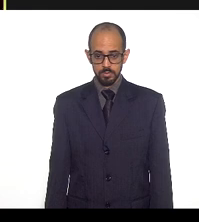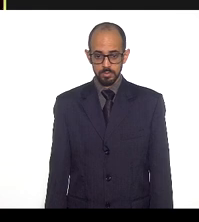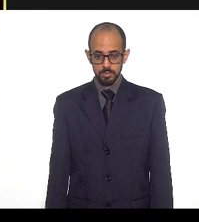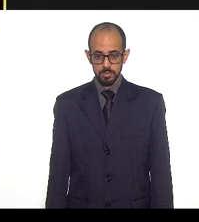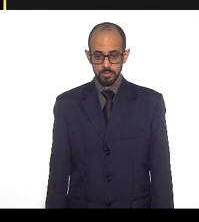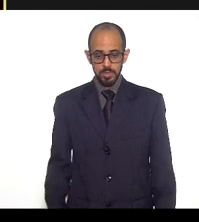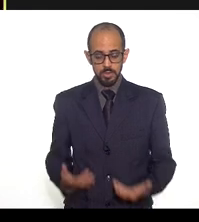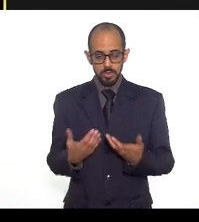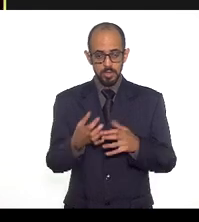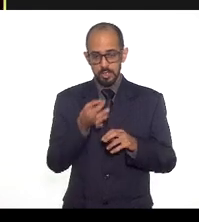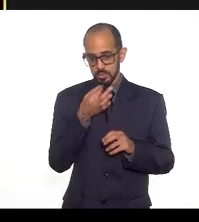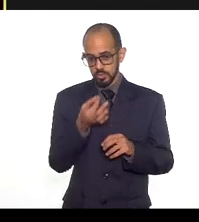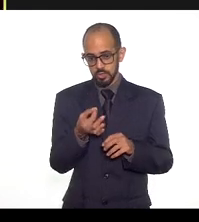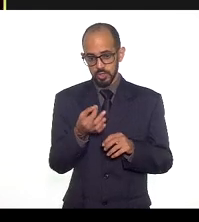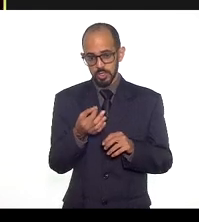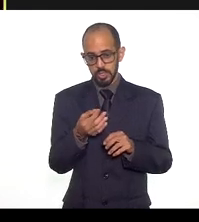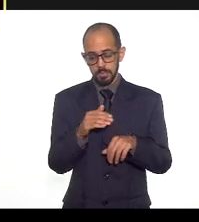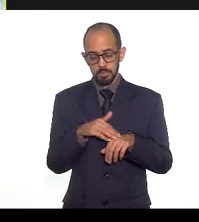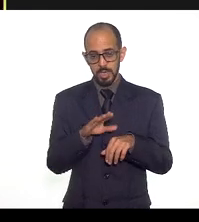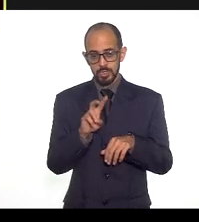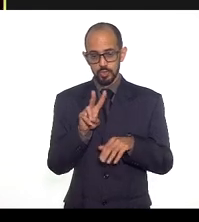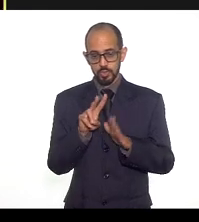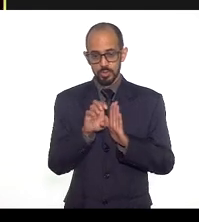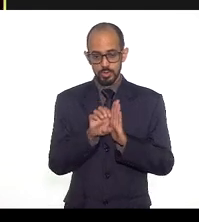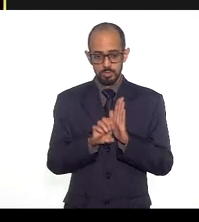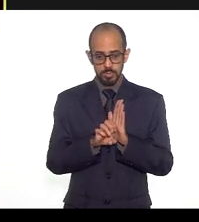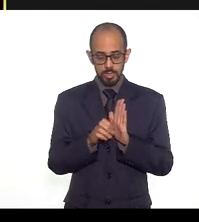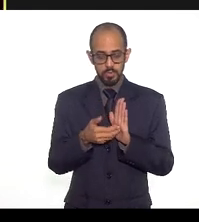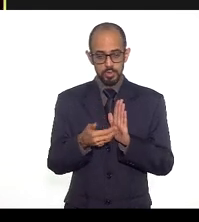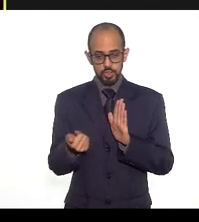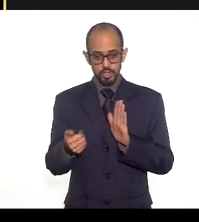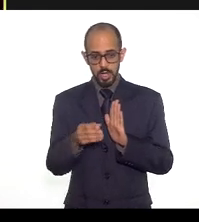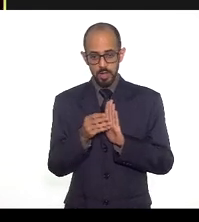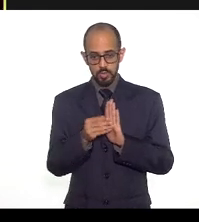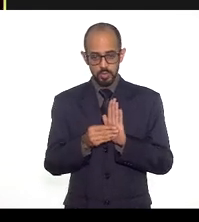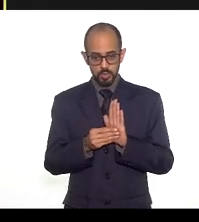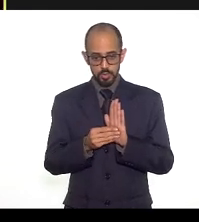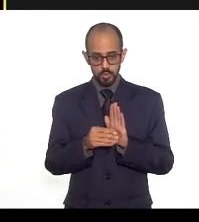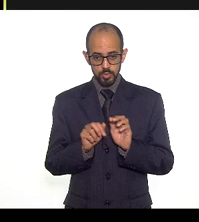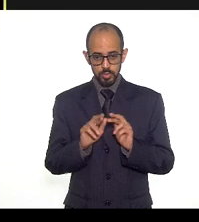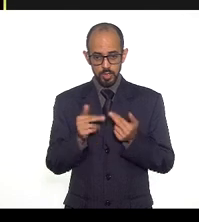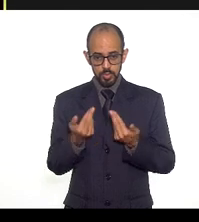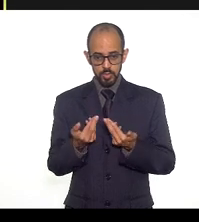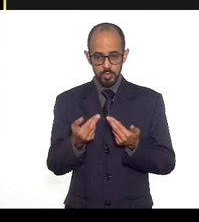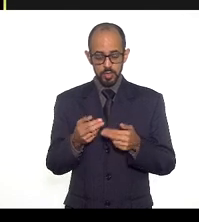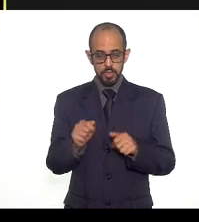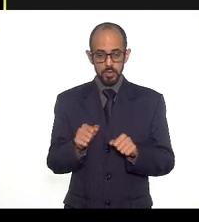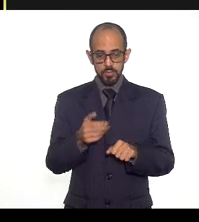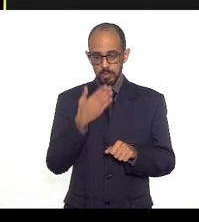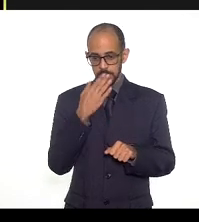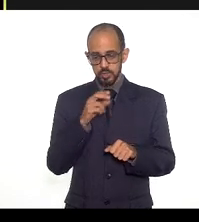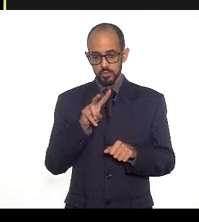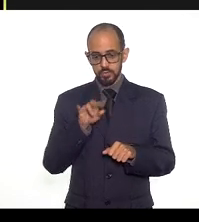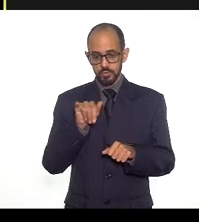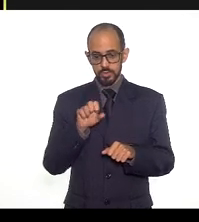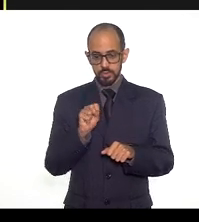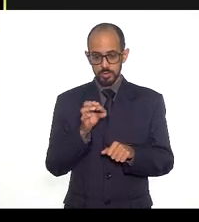Eu queria sugerir mais duas emendas. Eu vou retirar de pauta de vistas e vou apresentar um